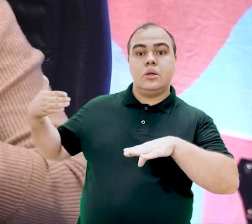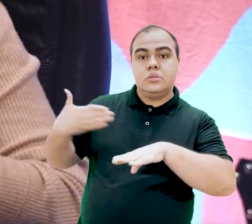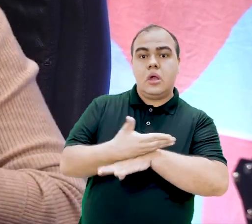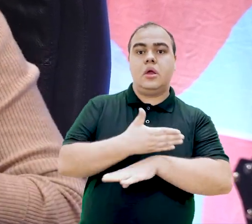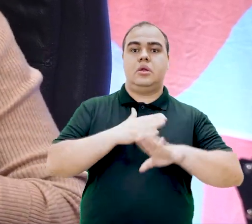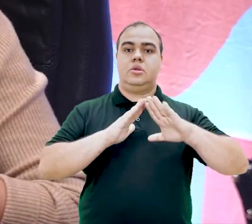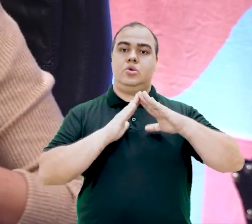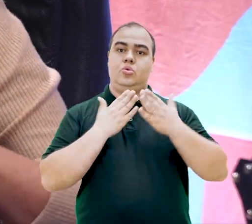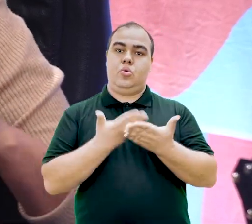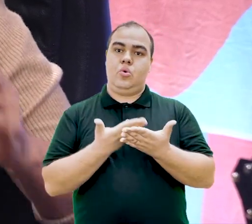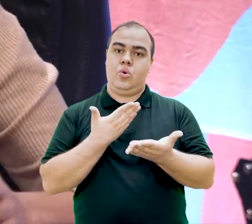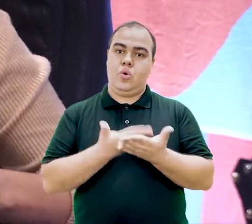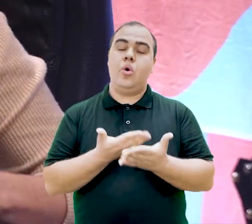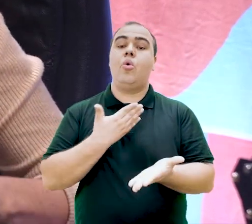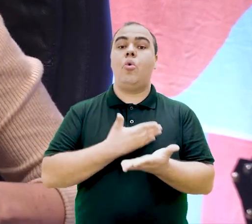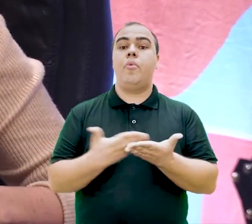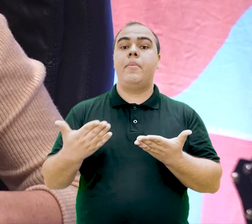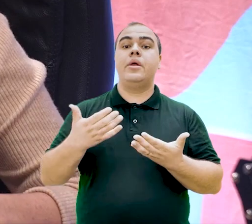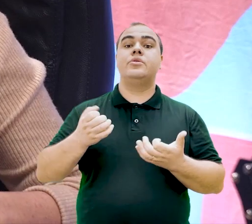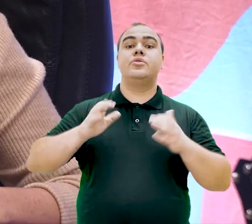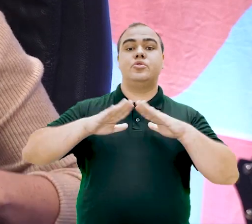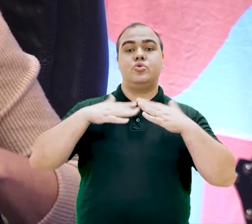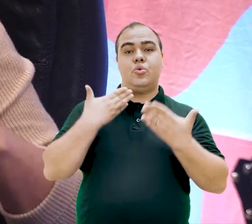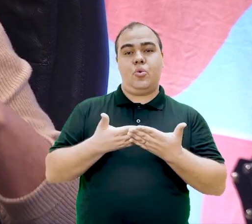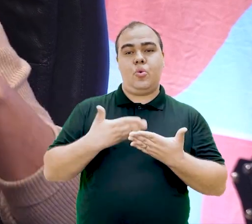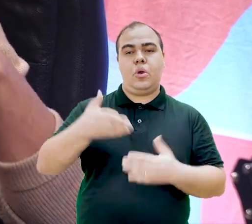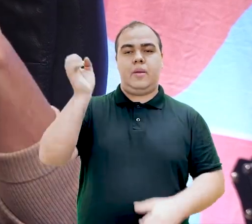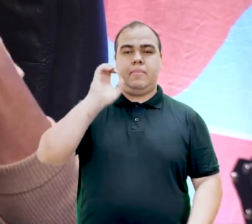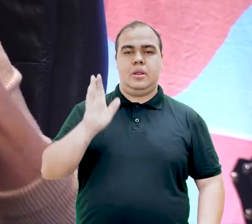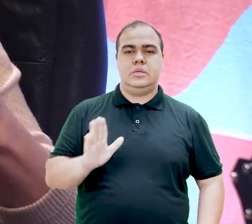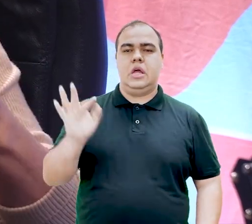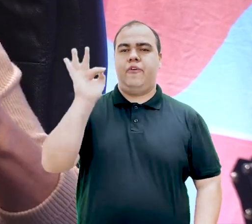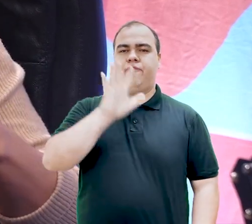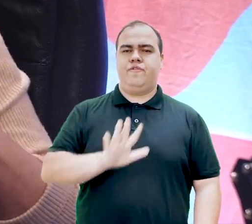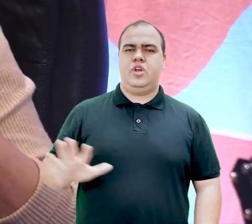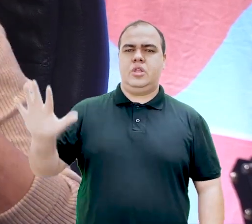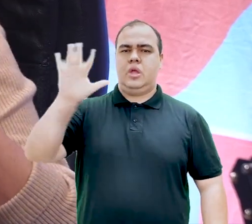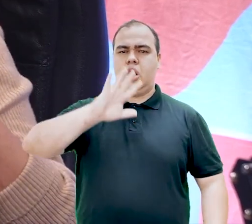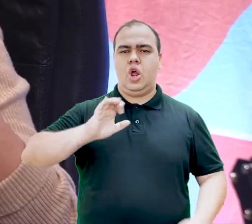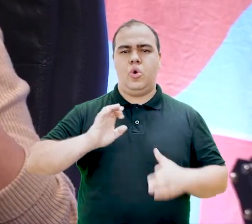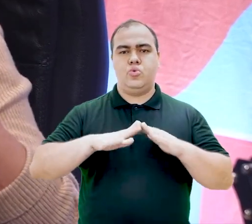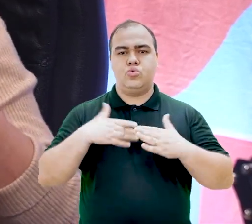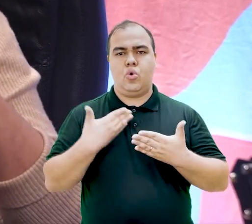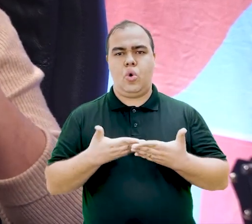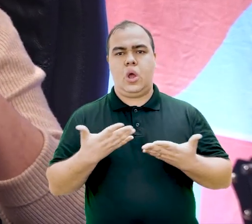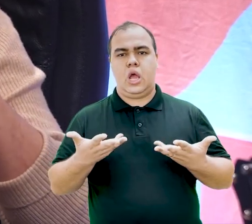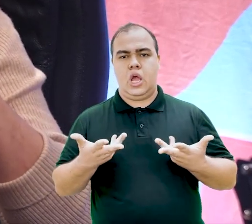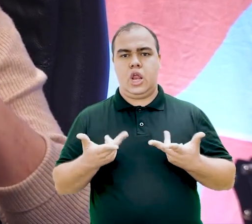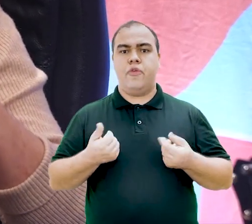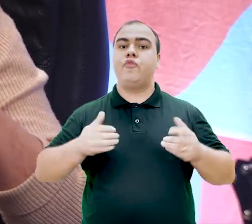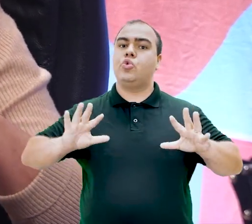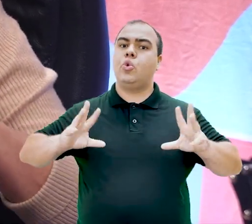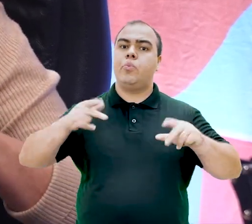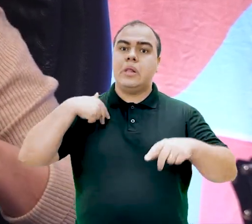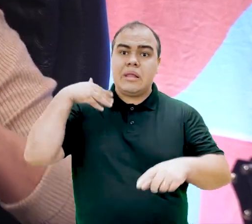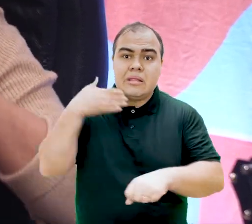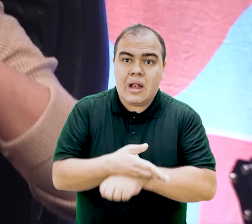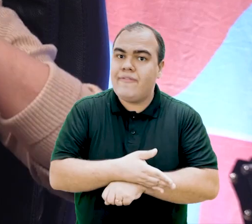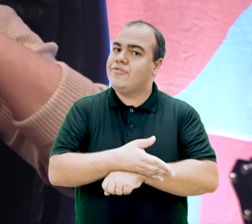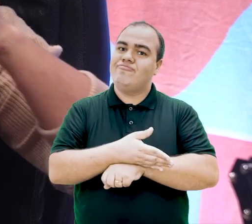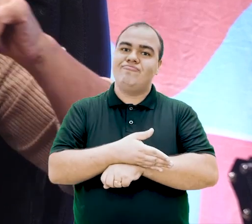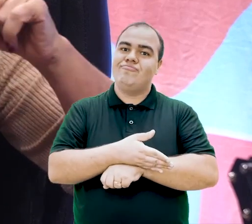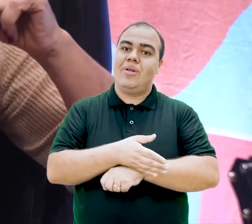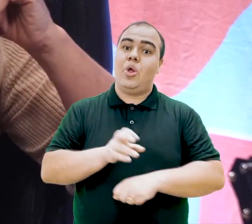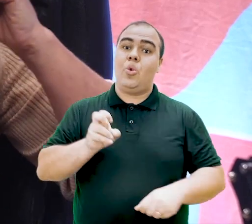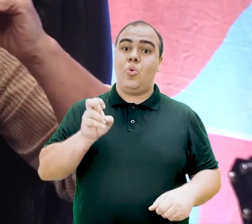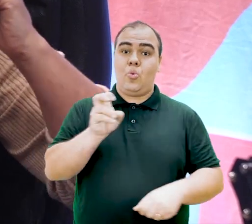a ter o acesso à escola no início a escola brasileira ela é Federal e tinha escolas incríveis mas não era todo mundo que entrava você chegava